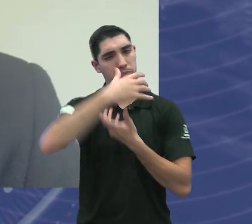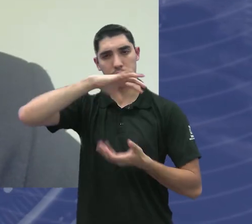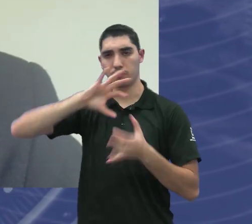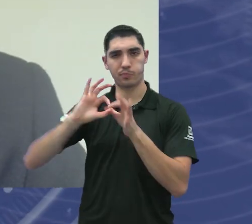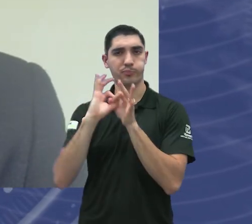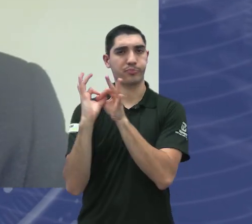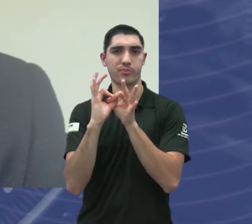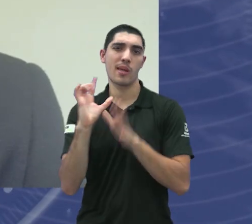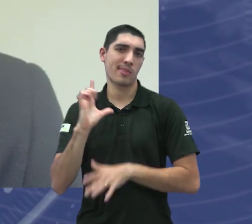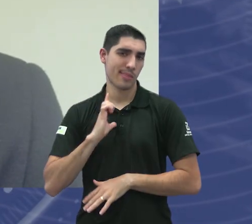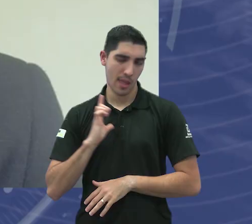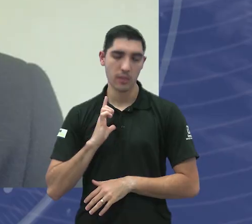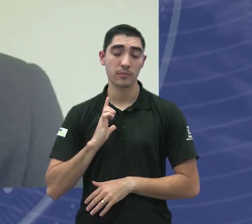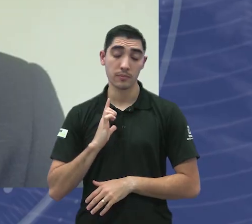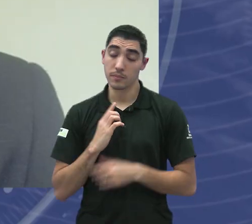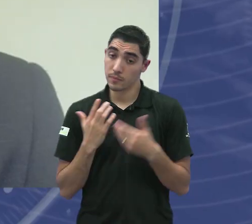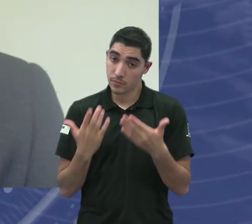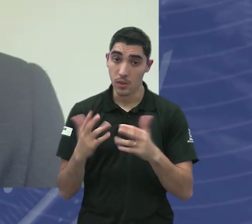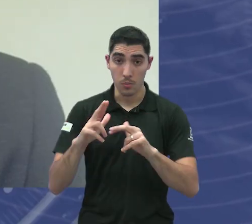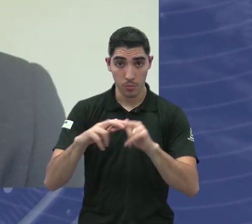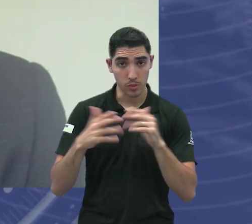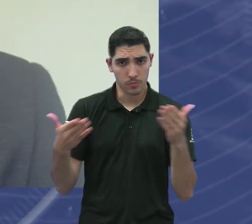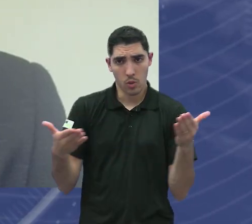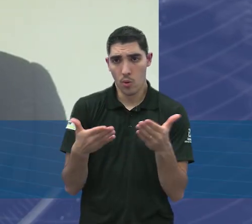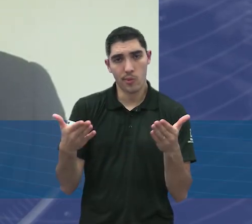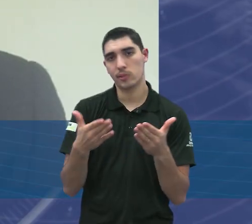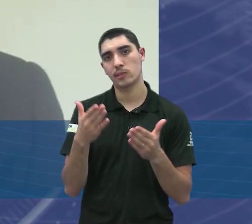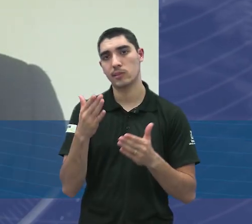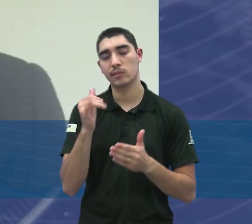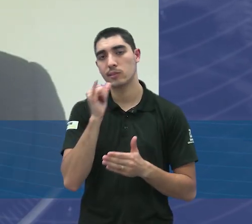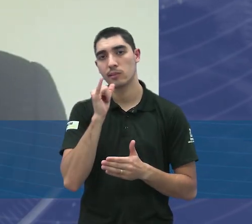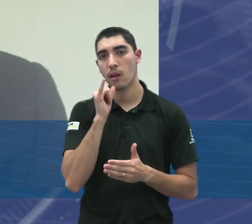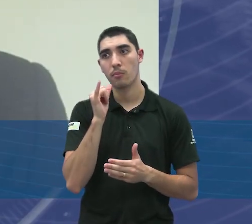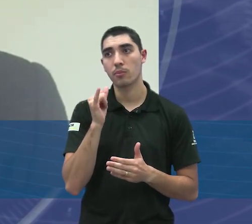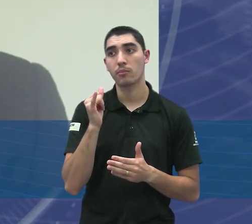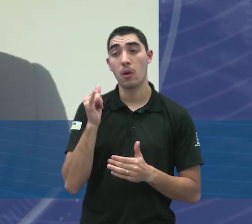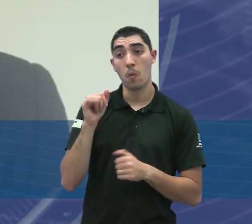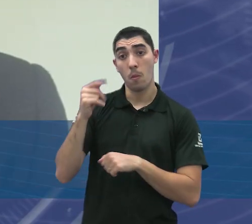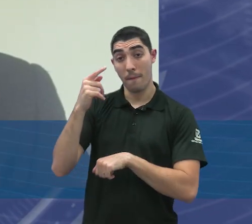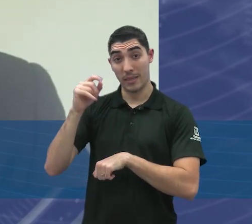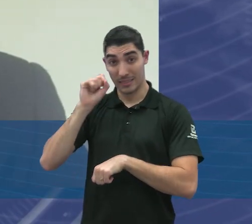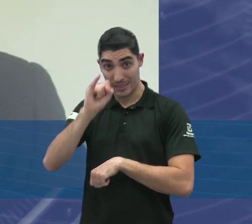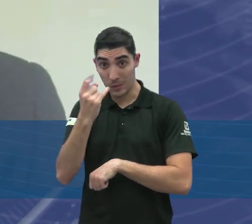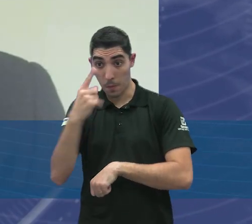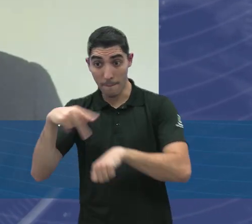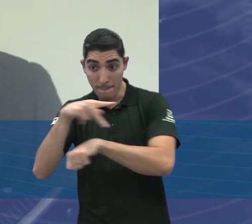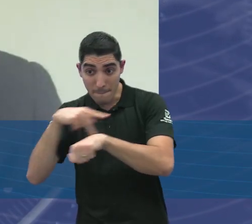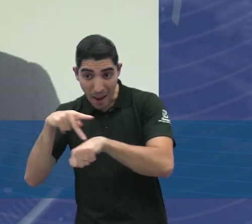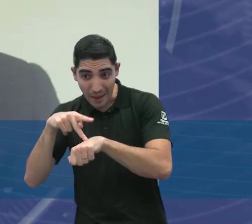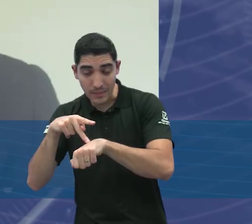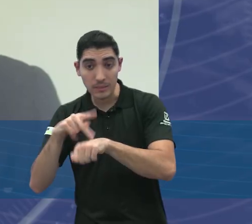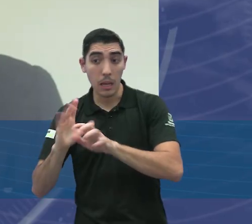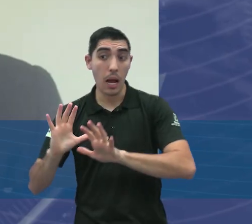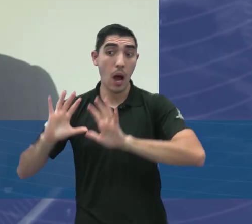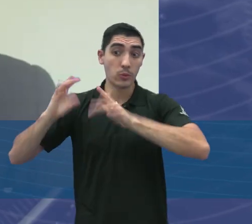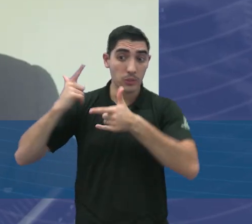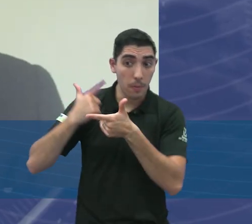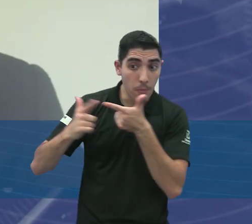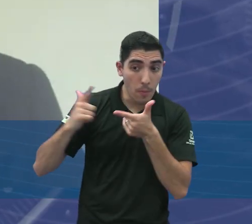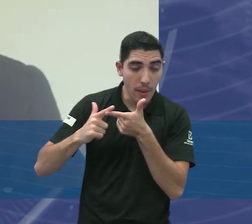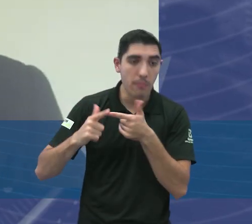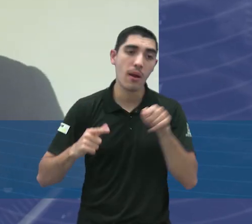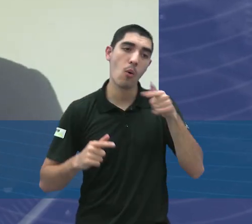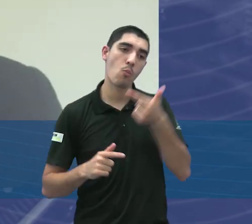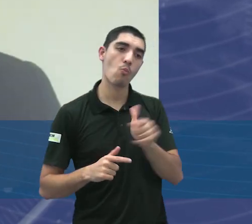tudo que acontece hoje em dia em um país afeta o outro, né? Então, se acontecer alguma coisa no